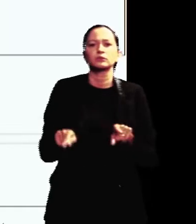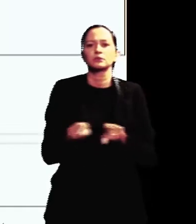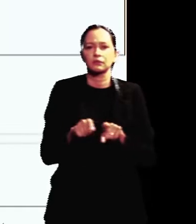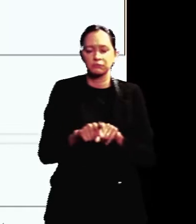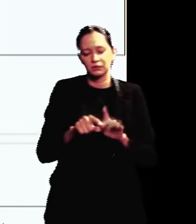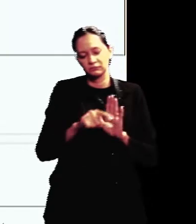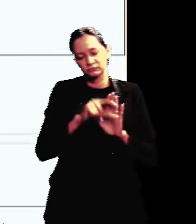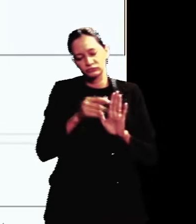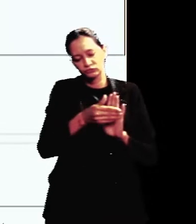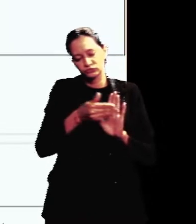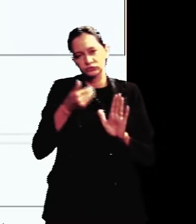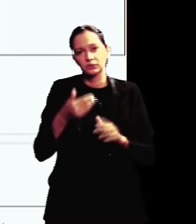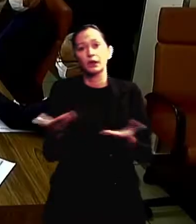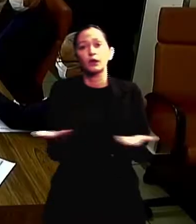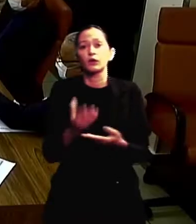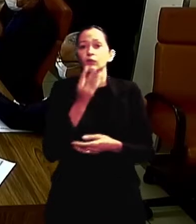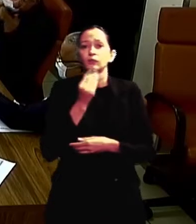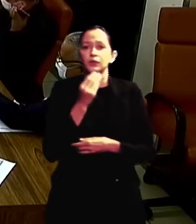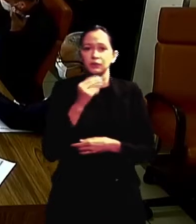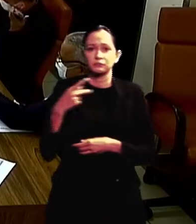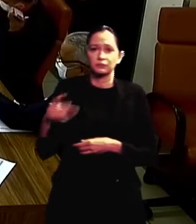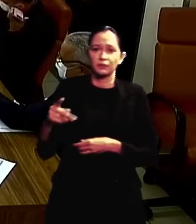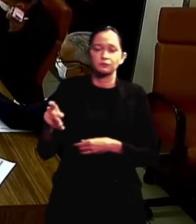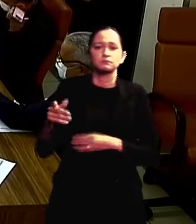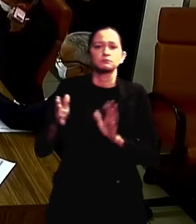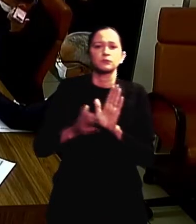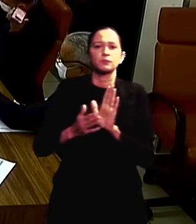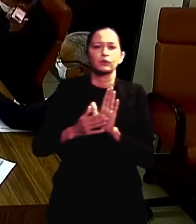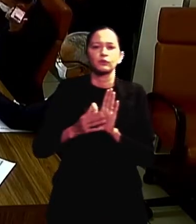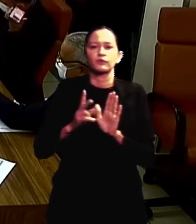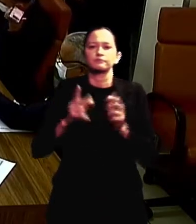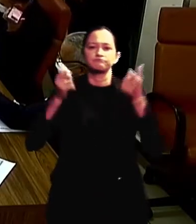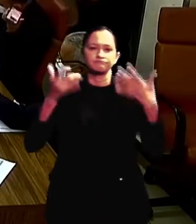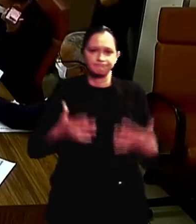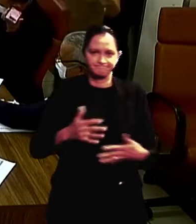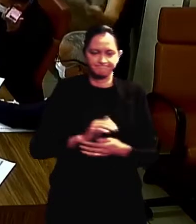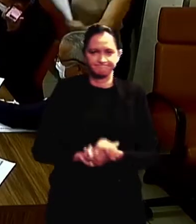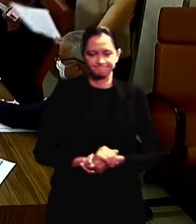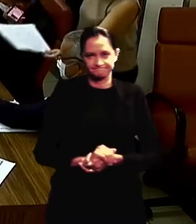palavra, vereador William Veloso. Bom dia,